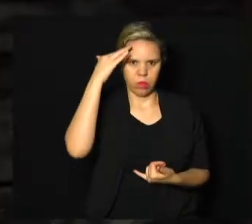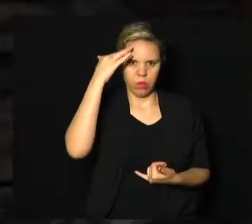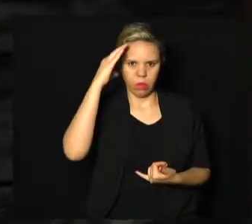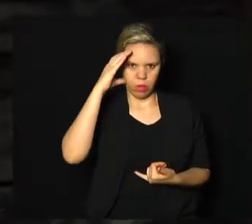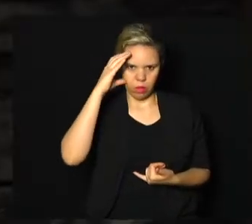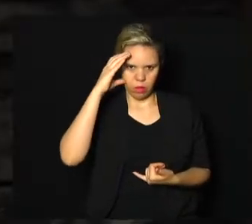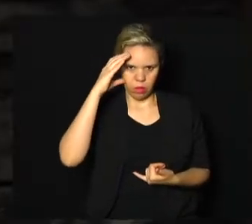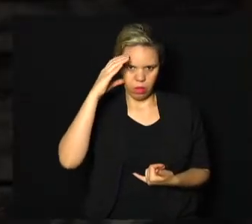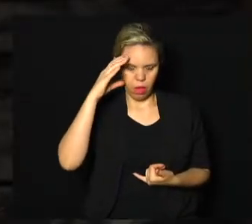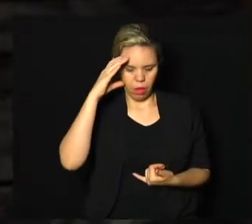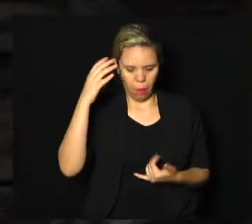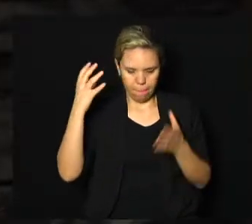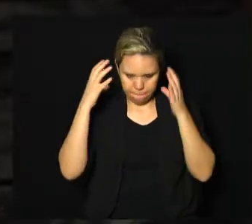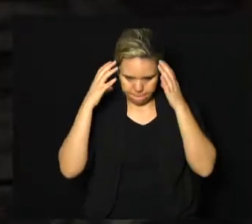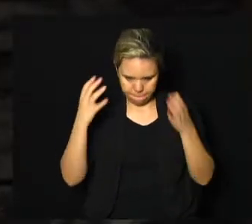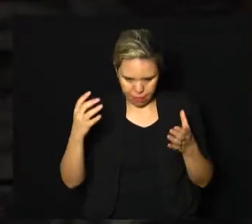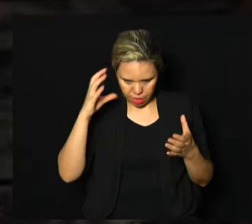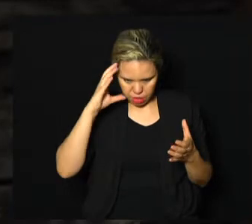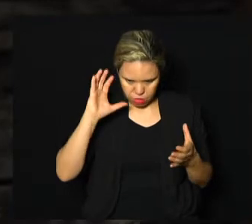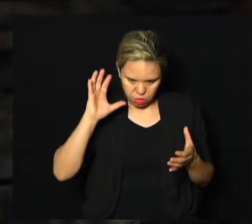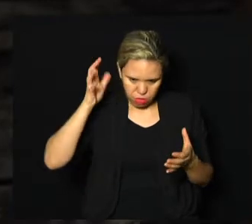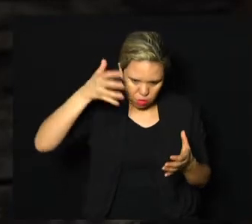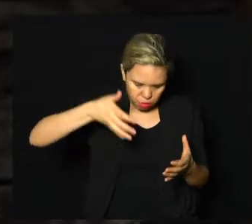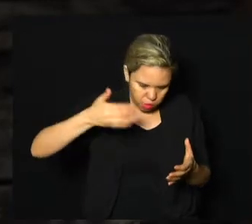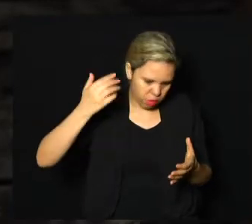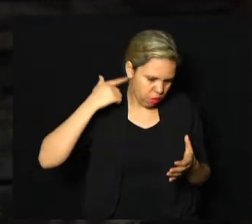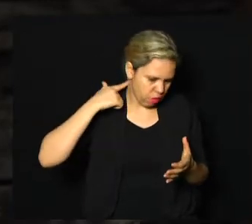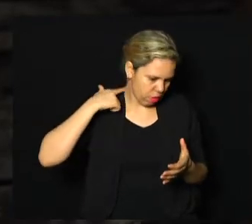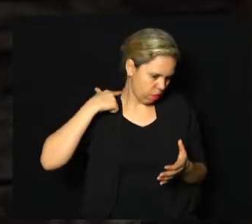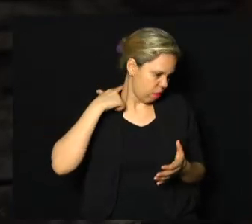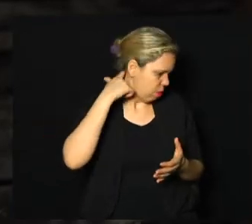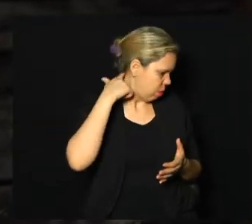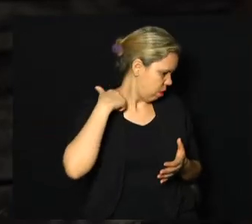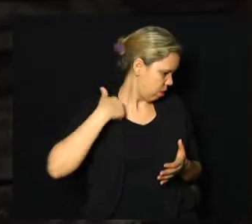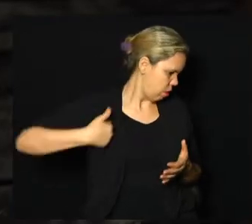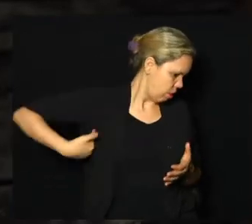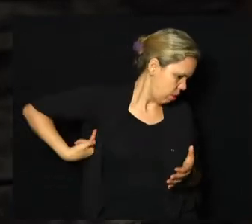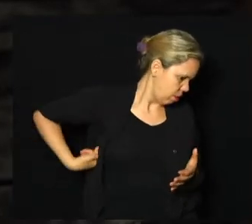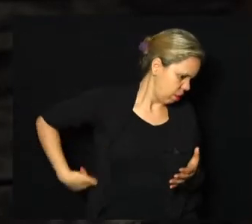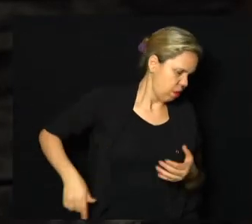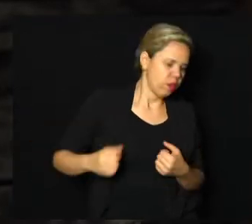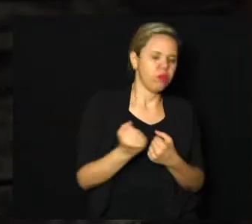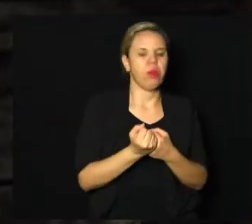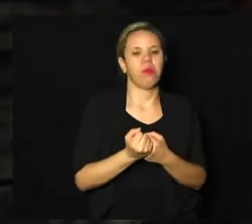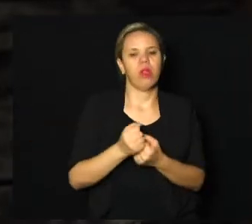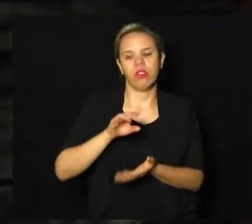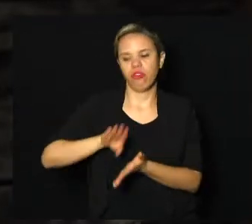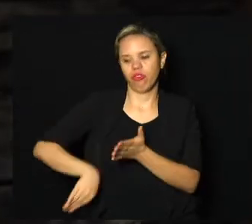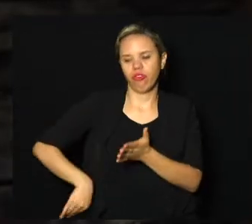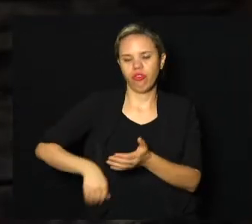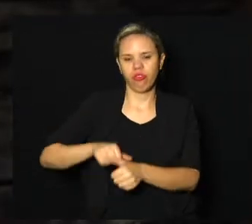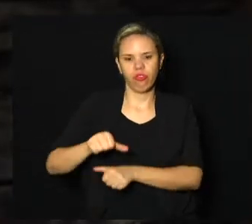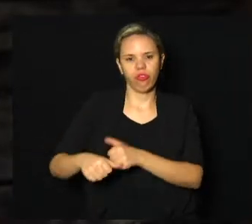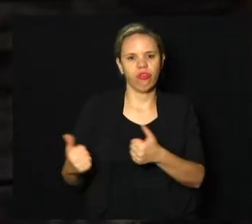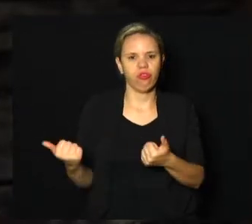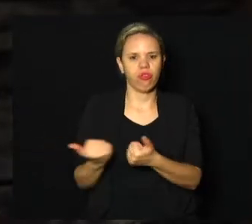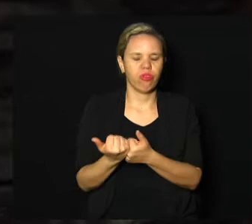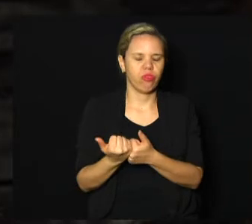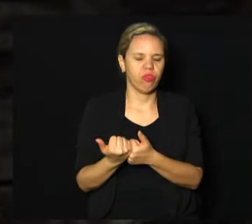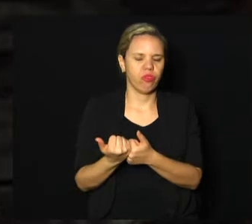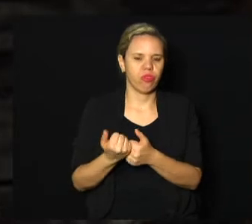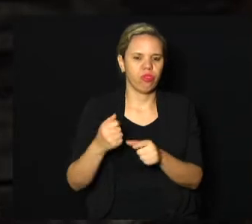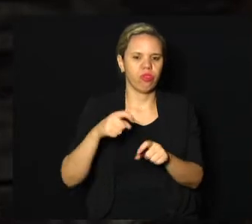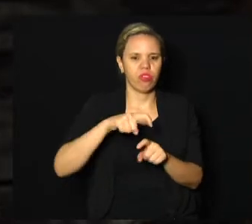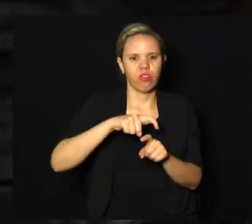que o peso da minha cabeça ele saia do apoio da minha coluna cervical e vai criar uma alavanca. Isso é muito conhecido